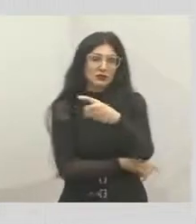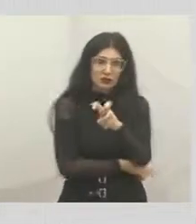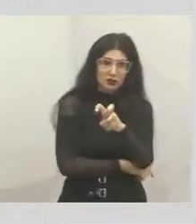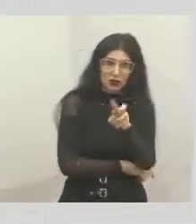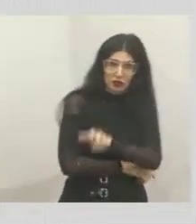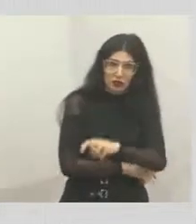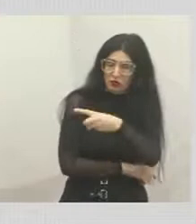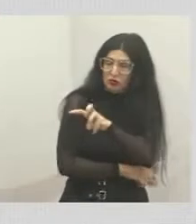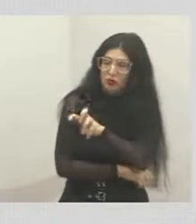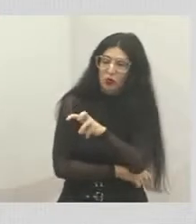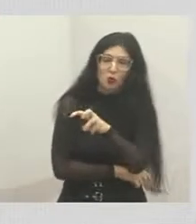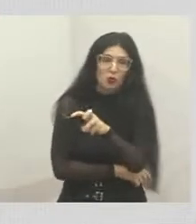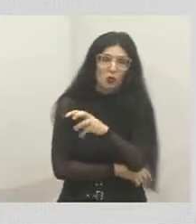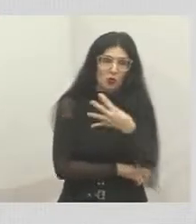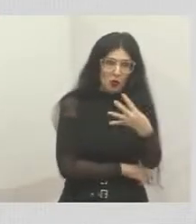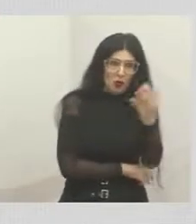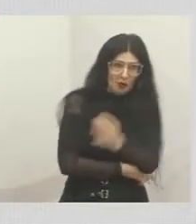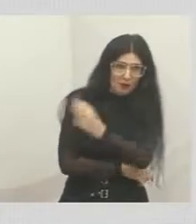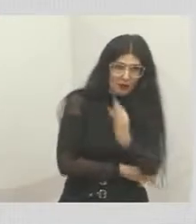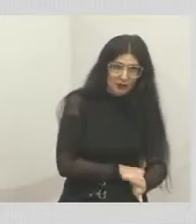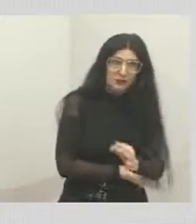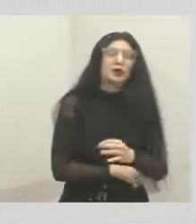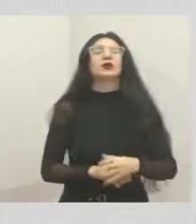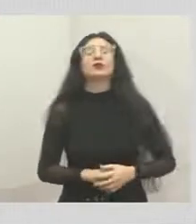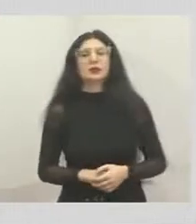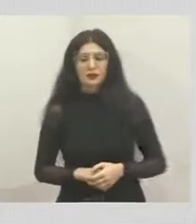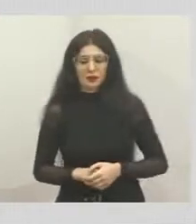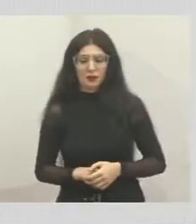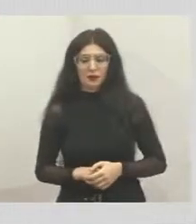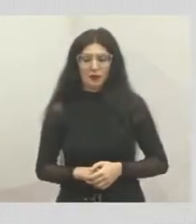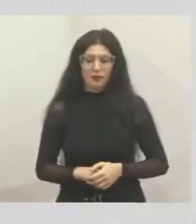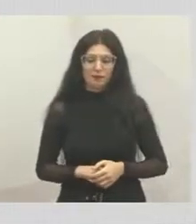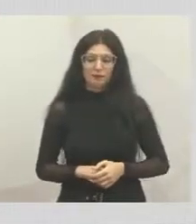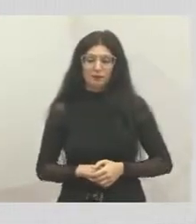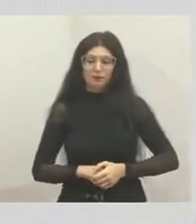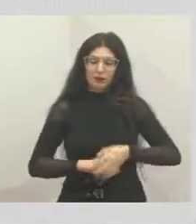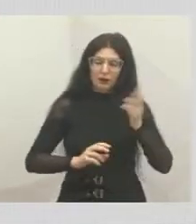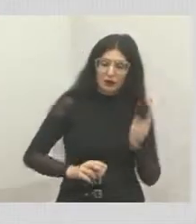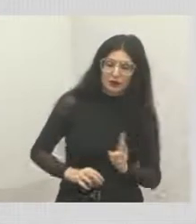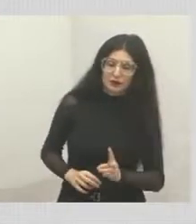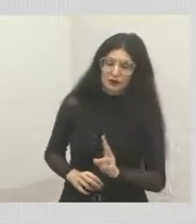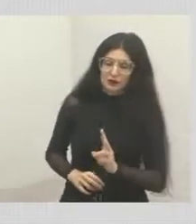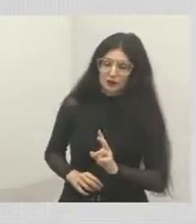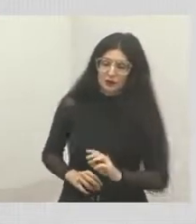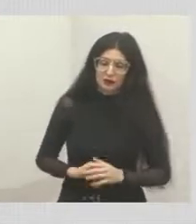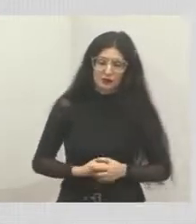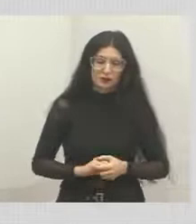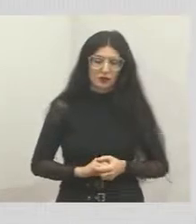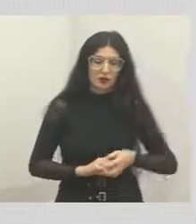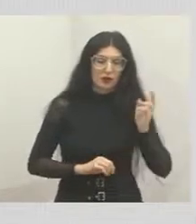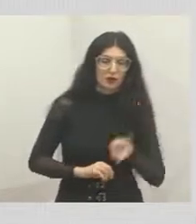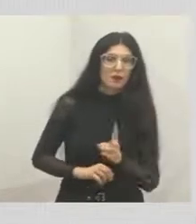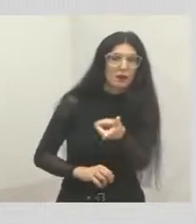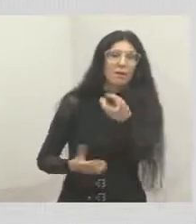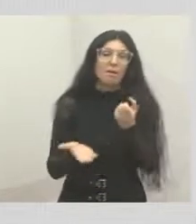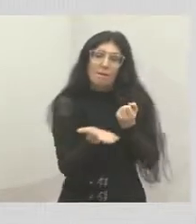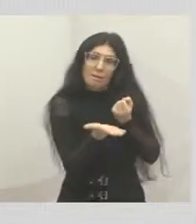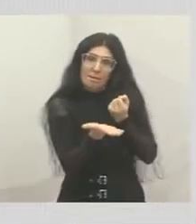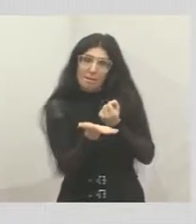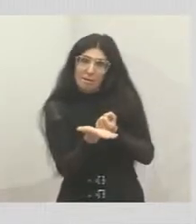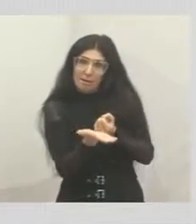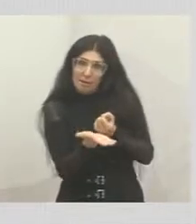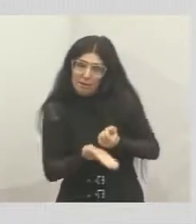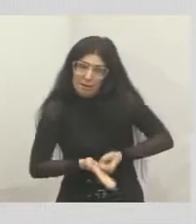35,54% da receita corrente líquida. Seria o valor com referência à quantidade